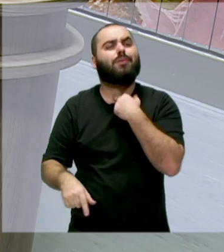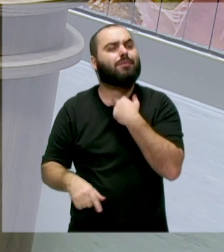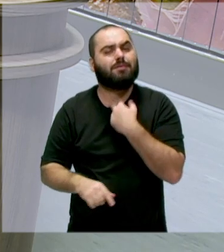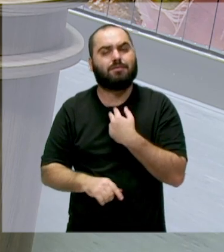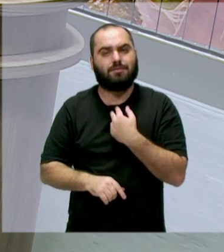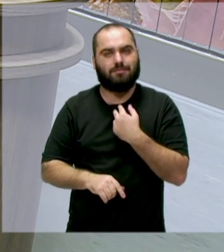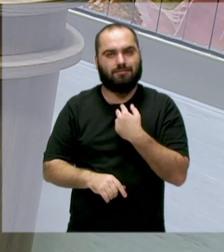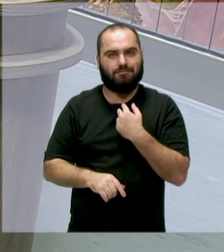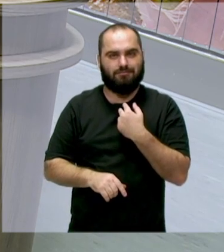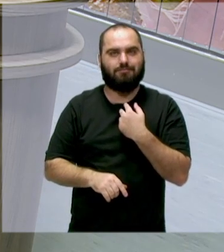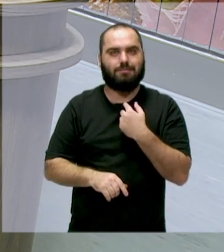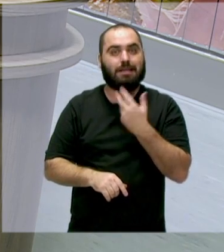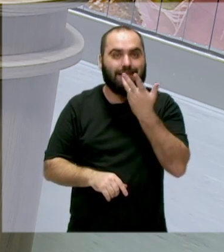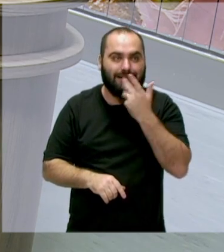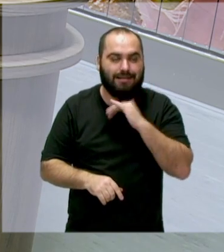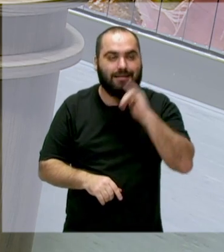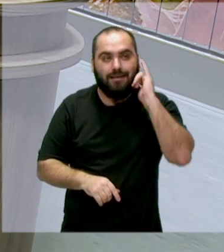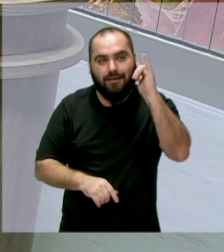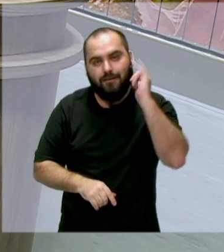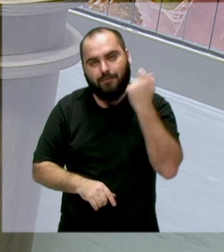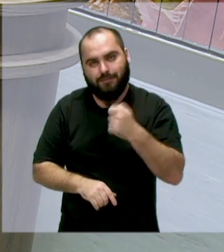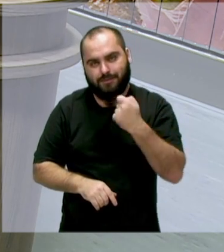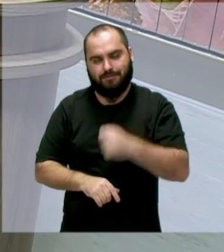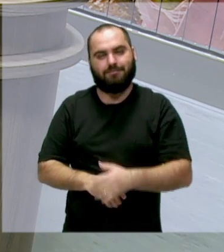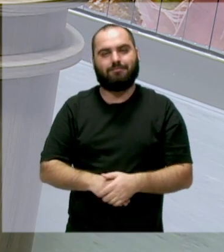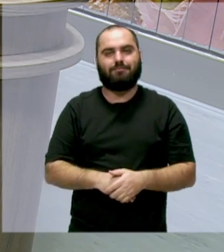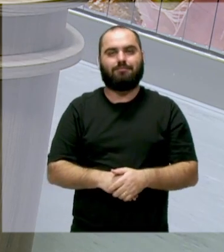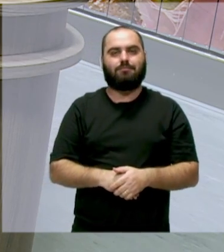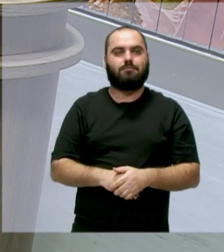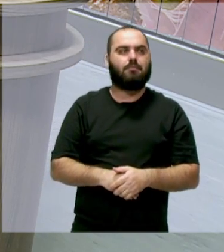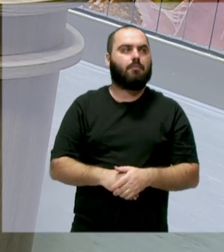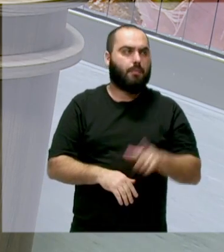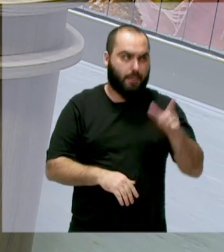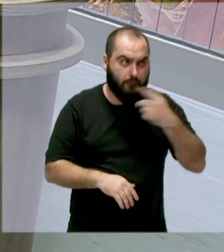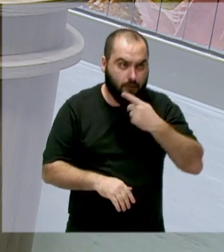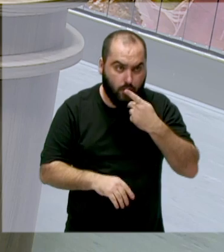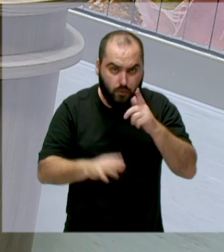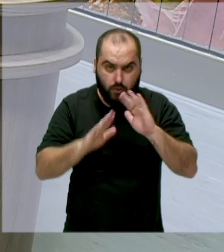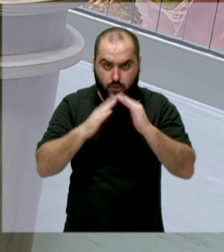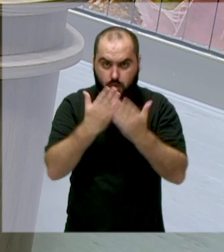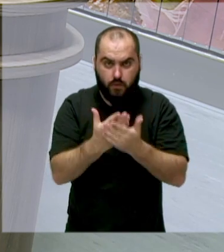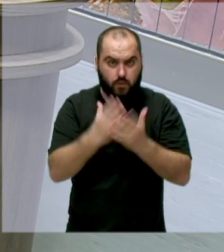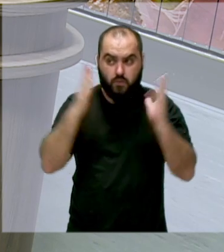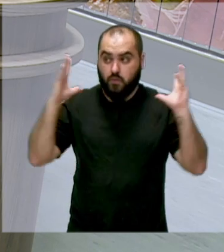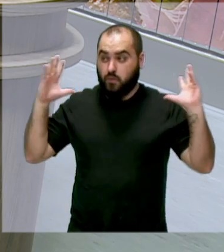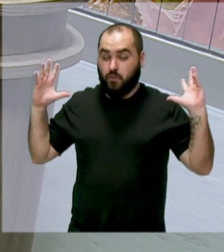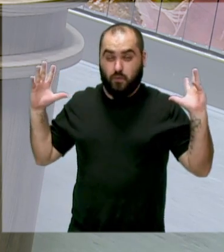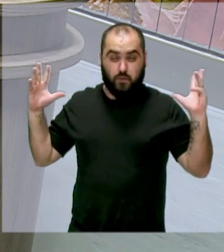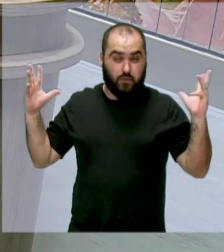E no caso, assim, por exemplo, assim, tu falaste das escolas, vocês fazem com todas as escolas ou isso é só na